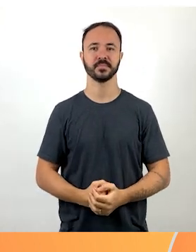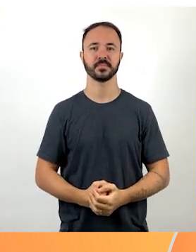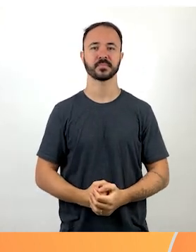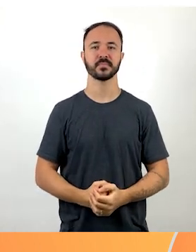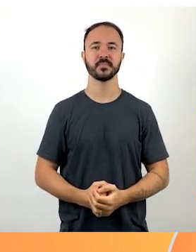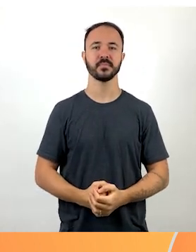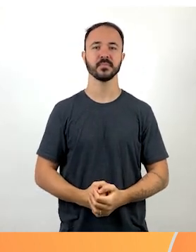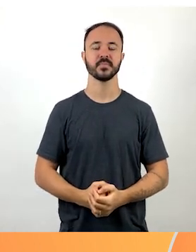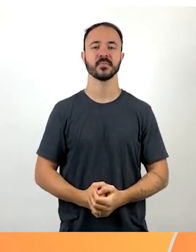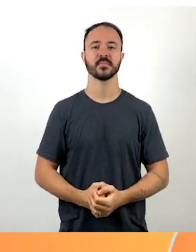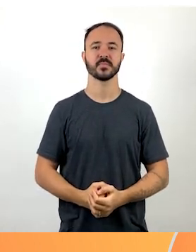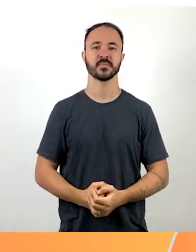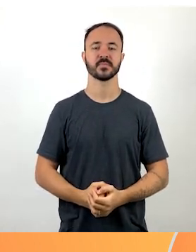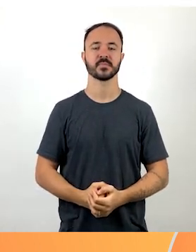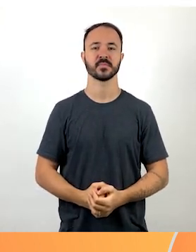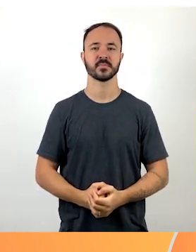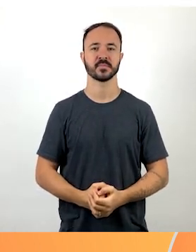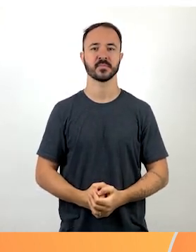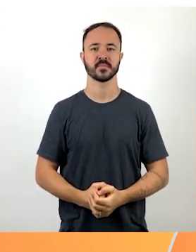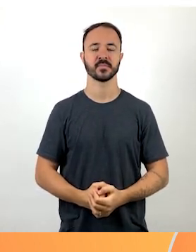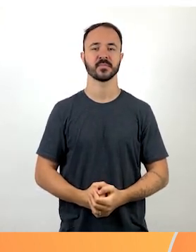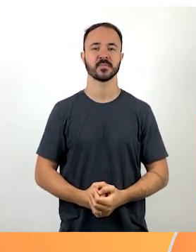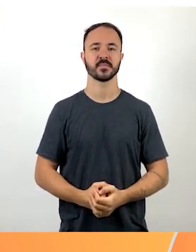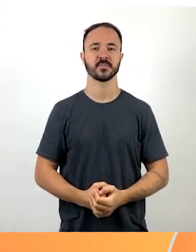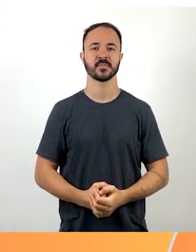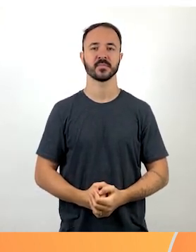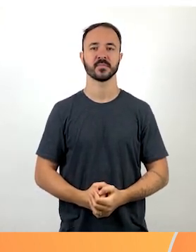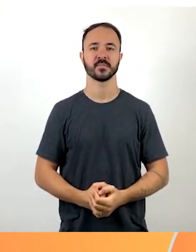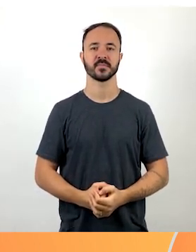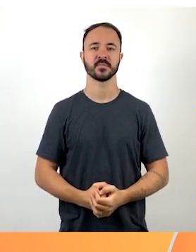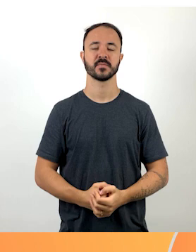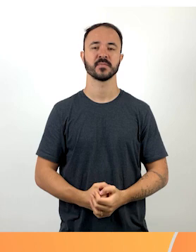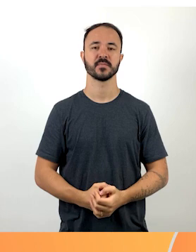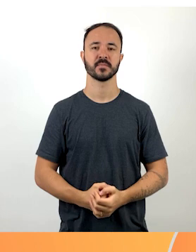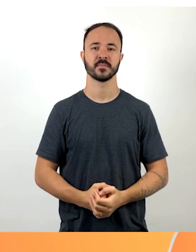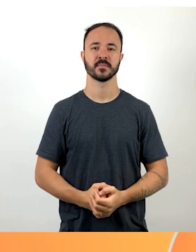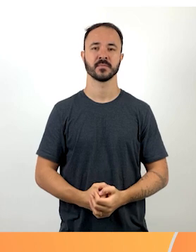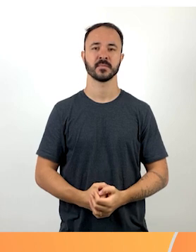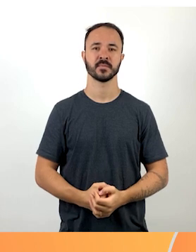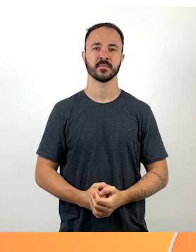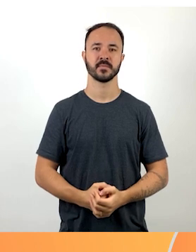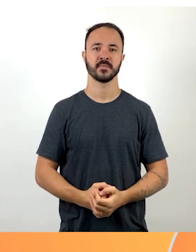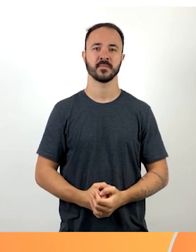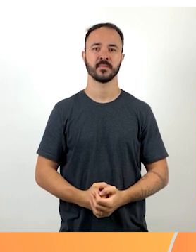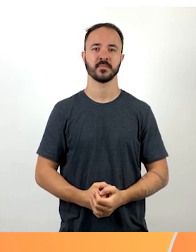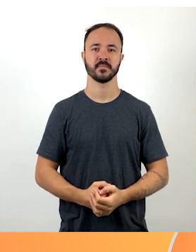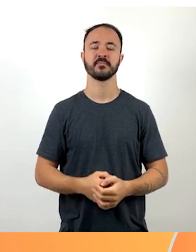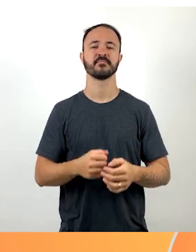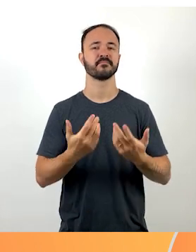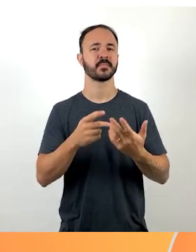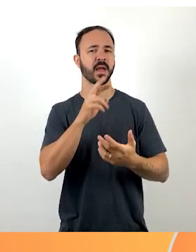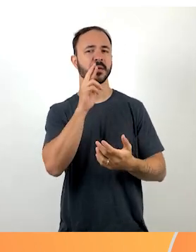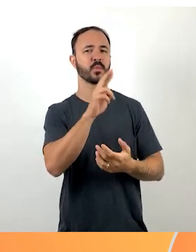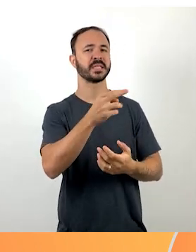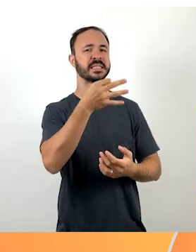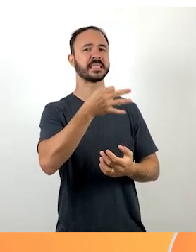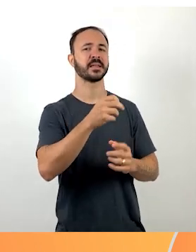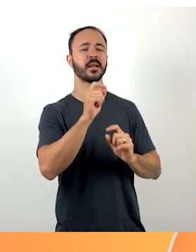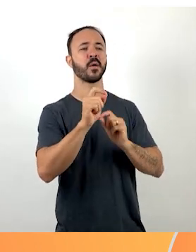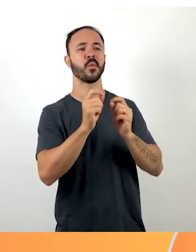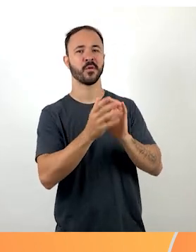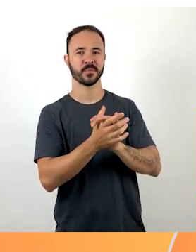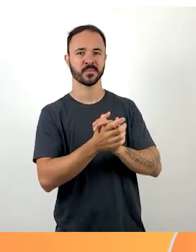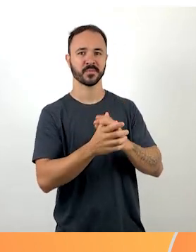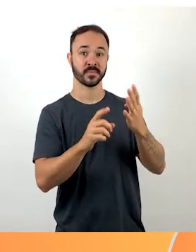aterros sanitários. Letra C, queima do lixo em local aberto. Ou letra D, reciclagem. Qual é a nossa resposta